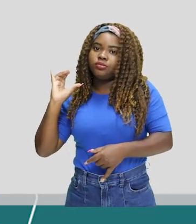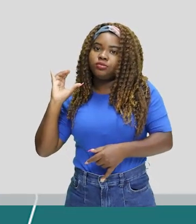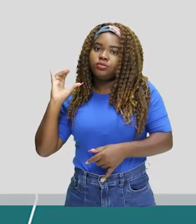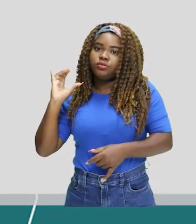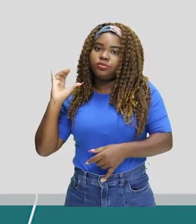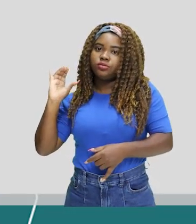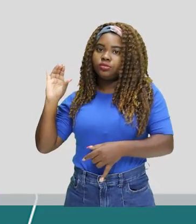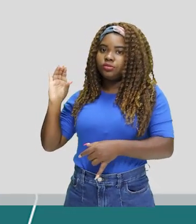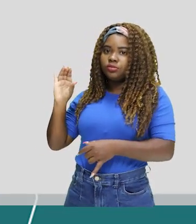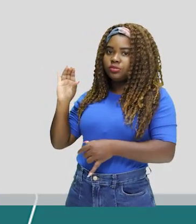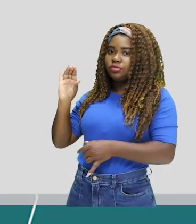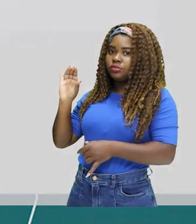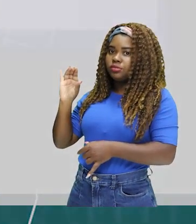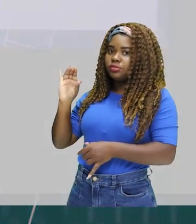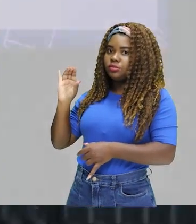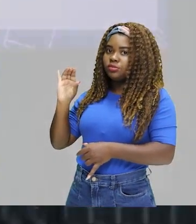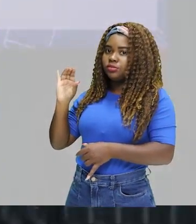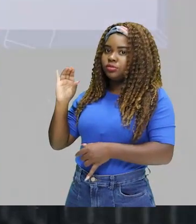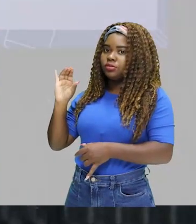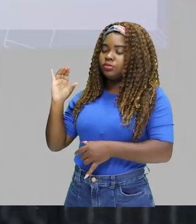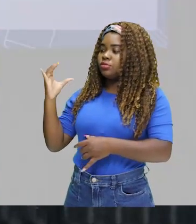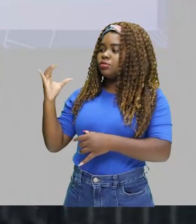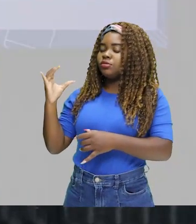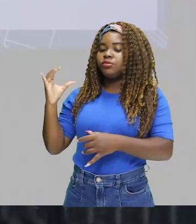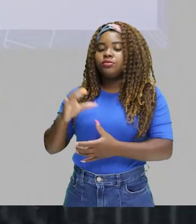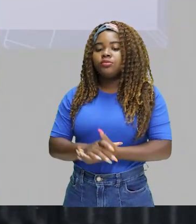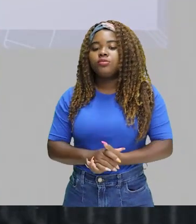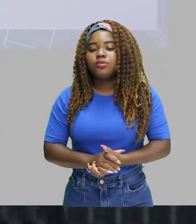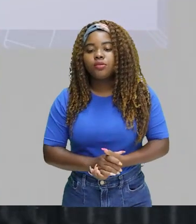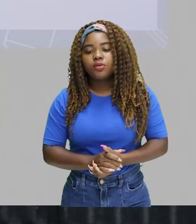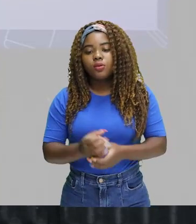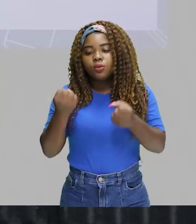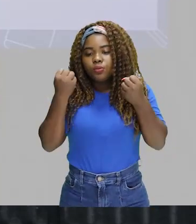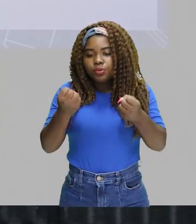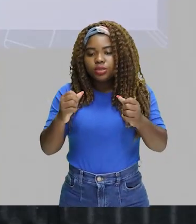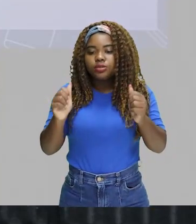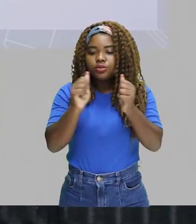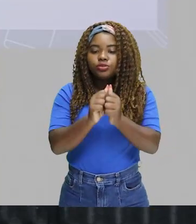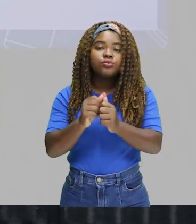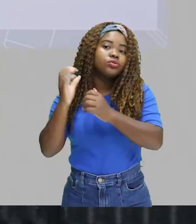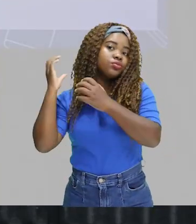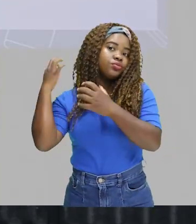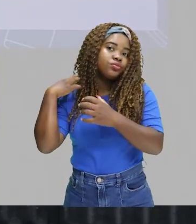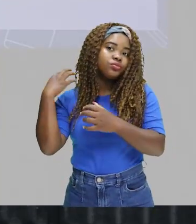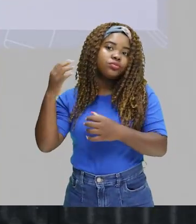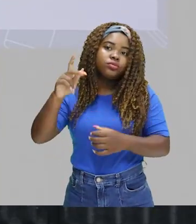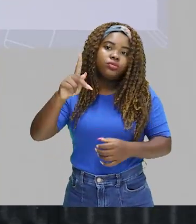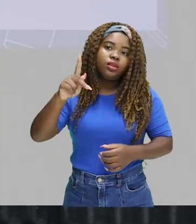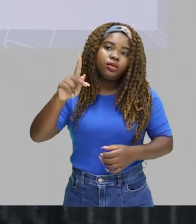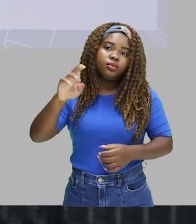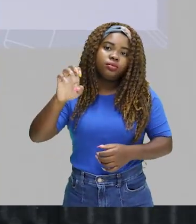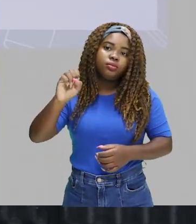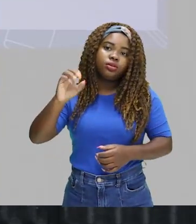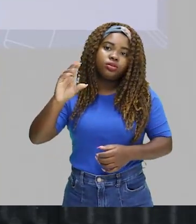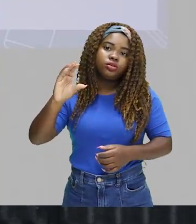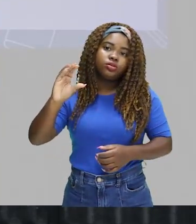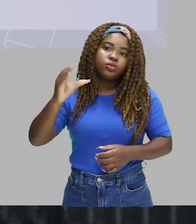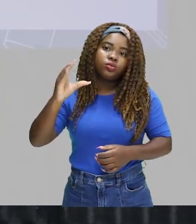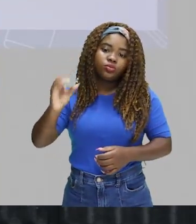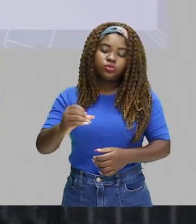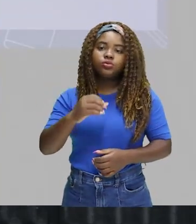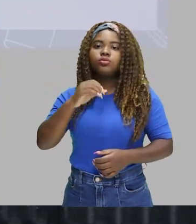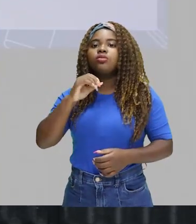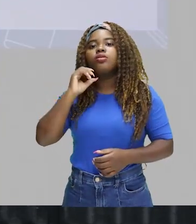e o mindinho antes para equilibrar. O peso é colocado junto ao pescoço, entre a orelha e o queixo. Tá aí a imagem,